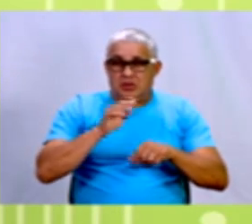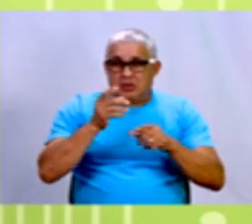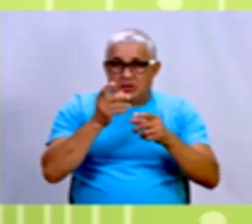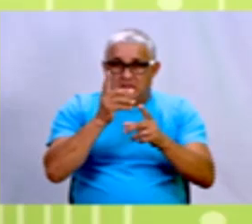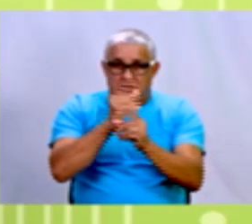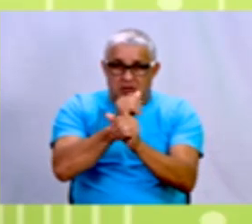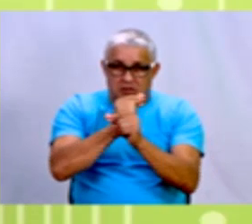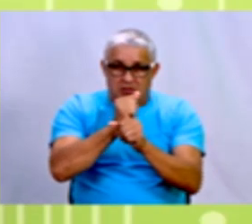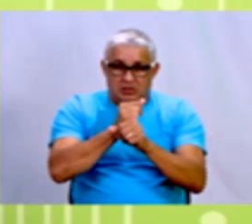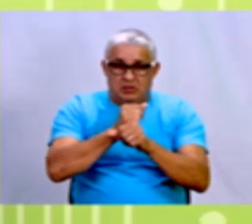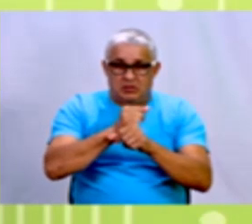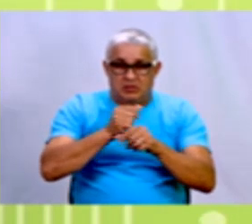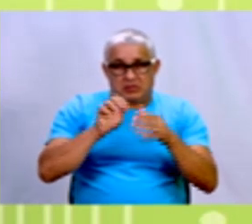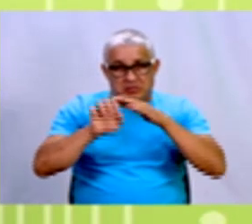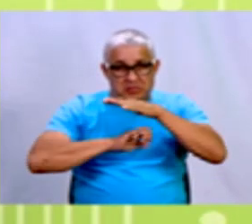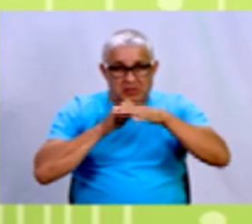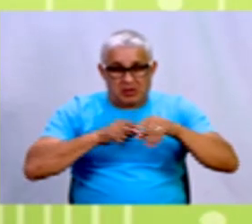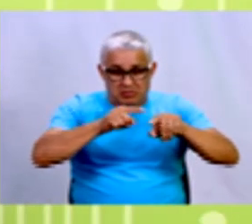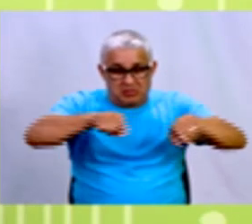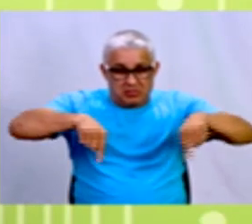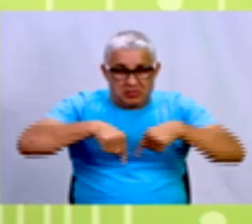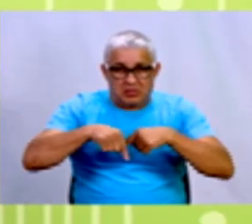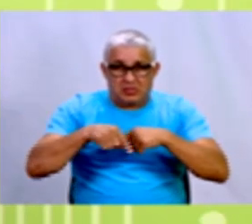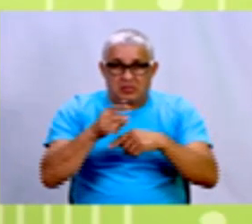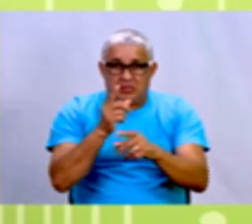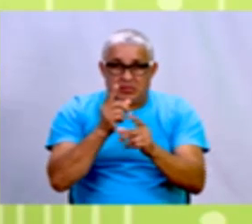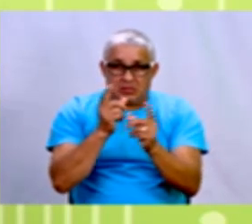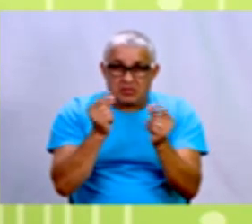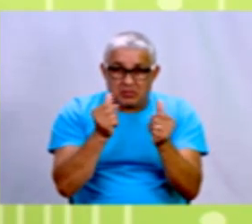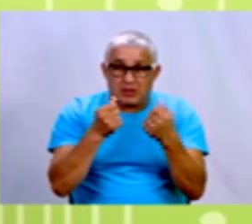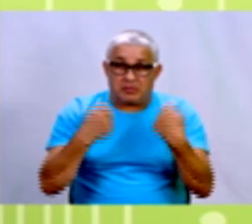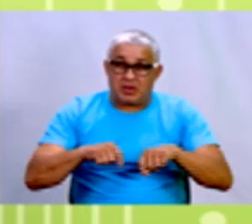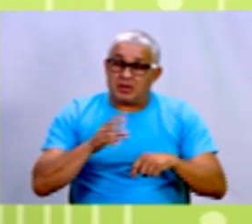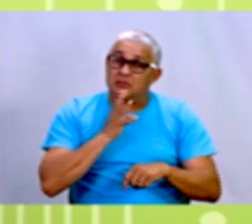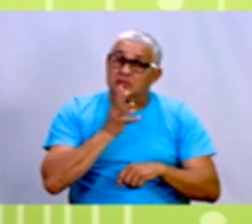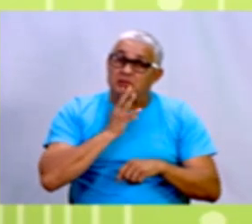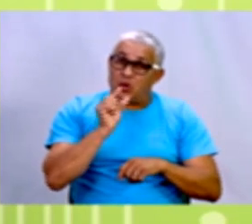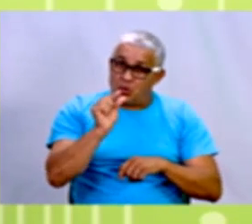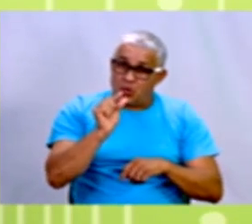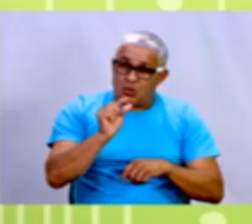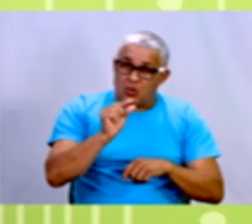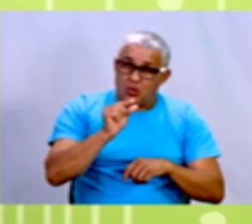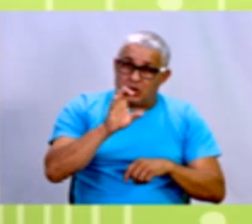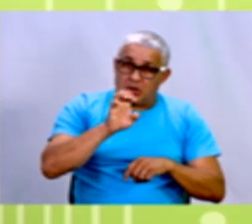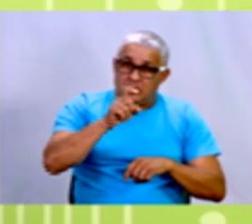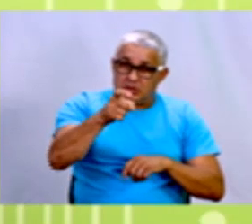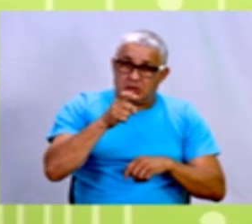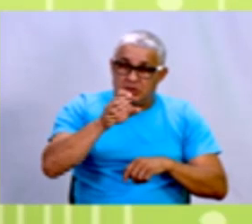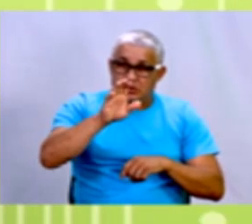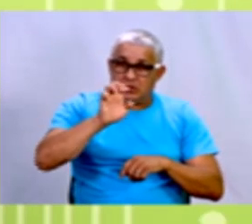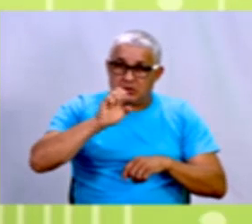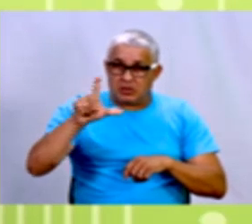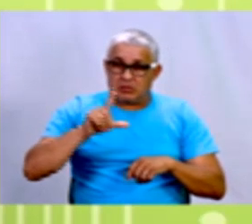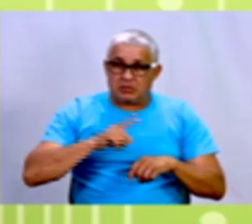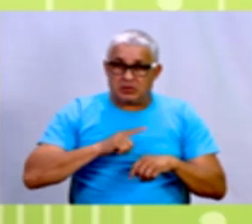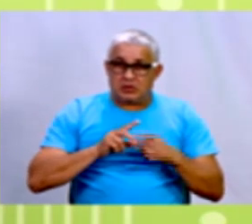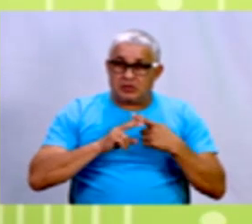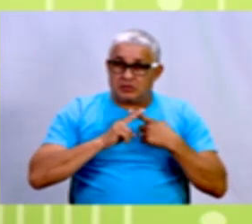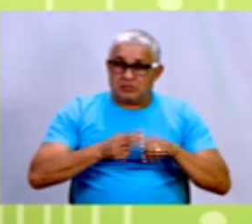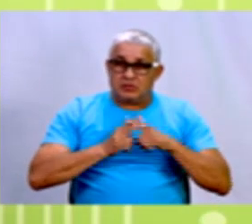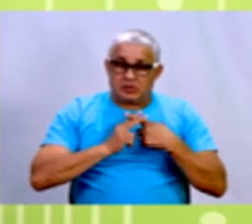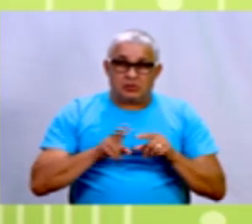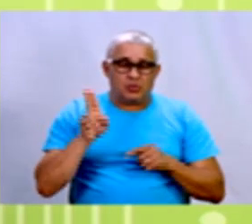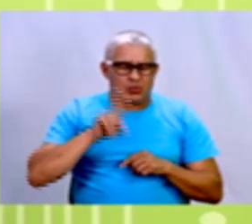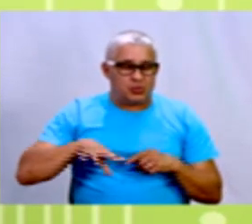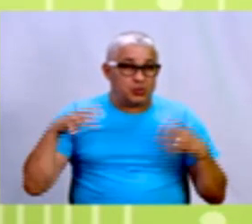setor financeiro de uma empresa, você tem que ter um pouco de conhecimento aí com o Excel, tá? O Excel é uma ferramenta que a